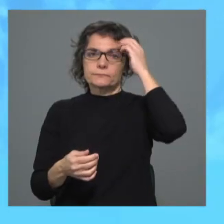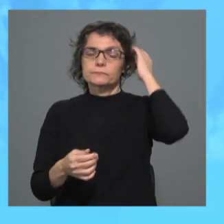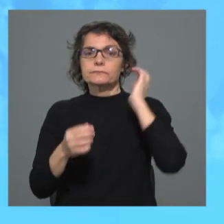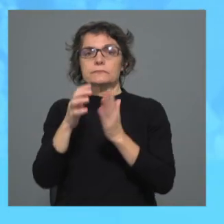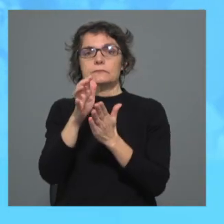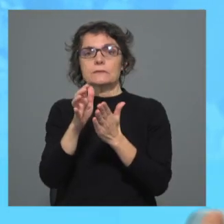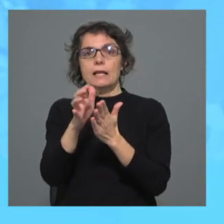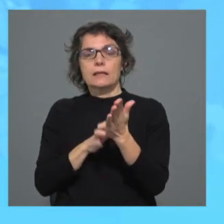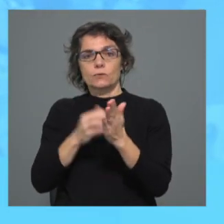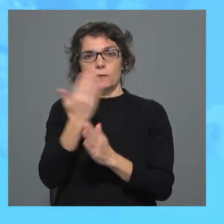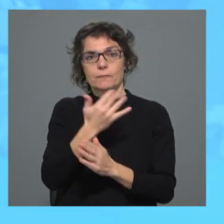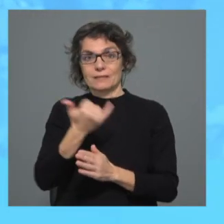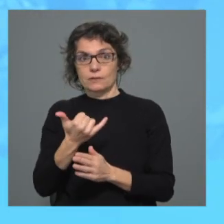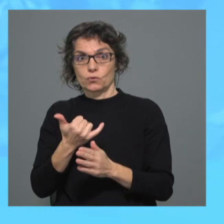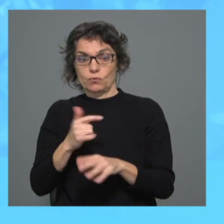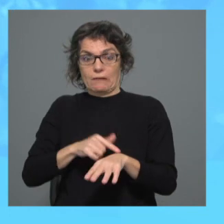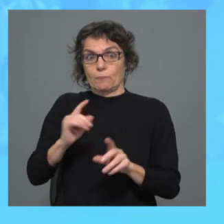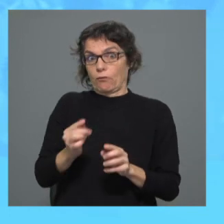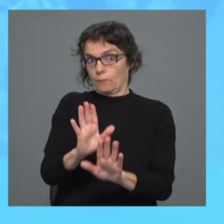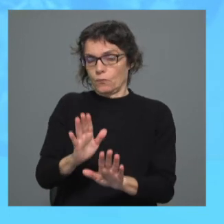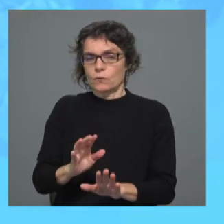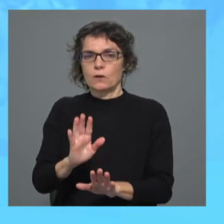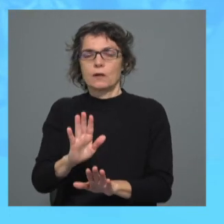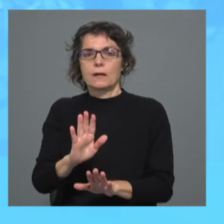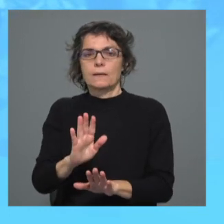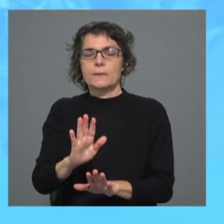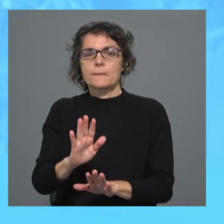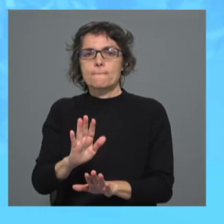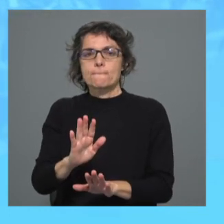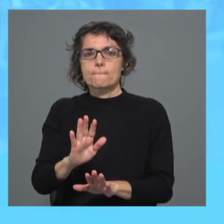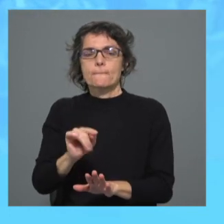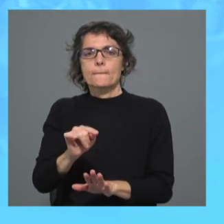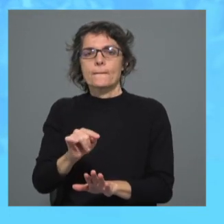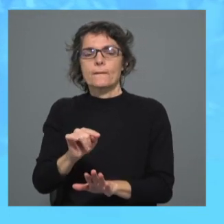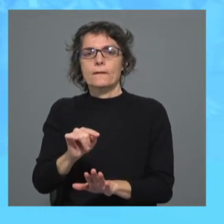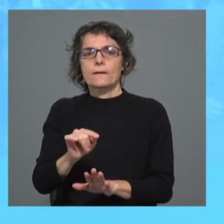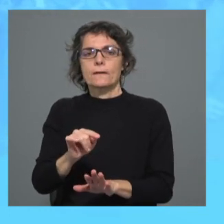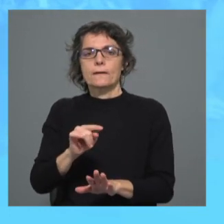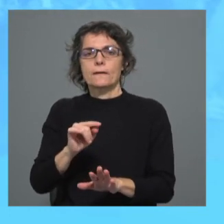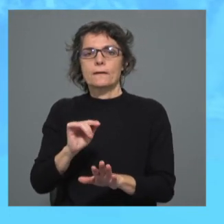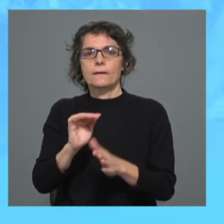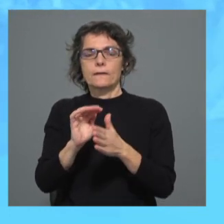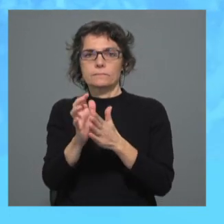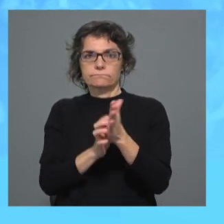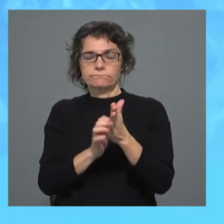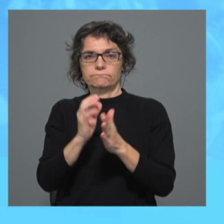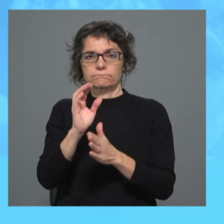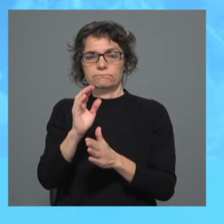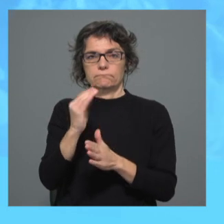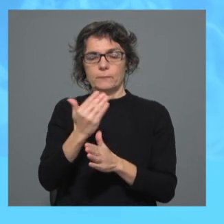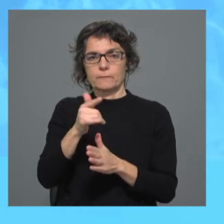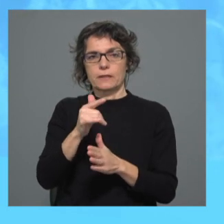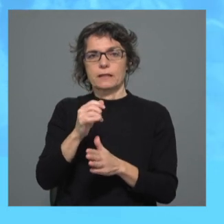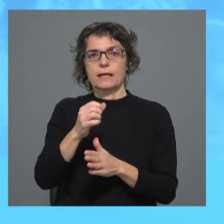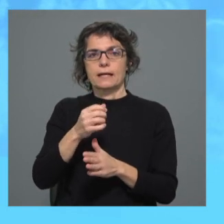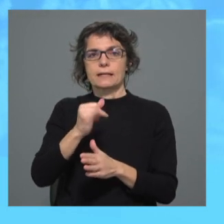breve, pelo tempo disponível que temos. A primeira leitura do profeta Isaías anuncia essa profecia